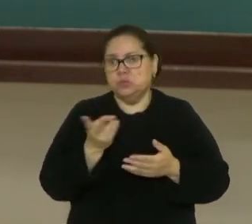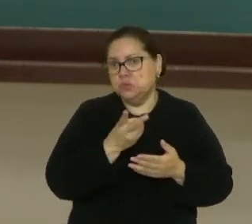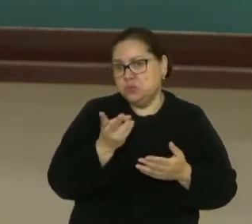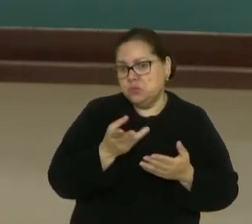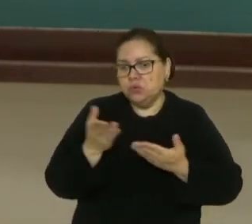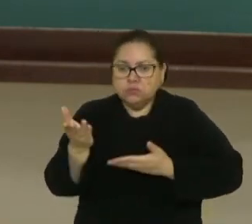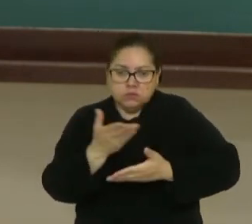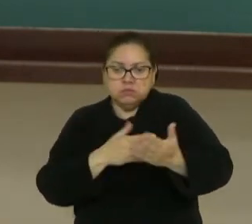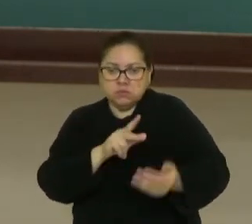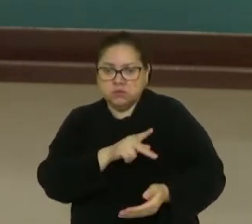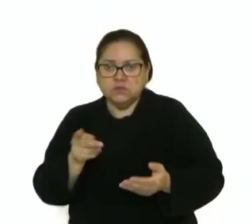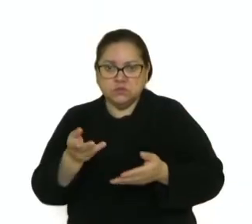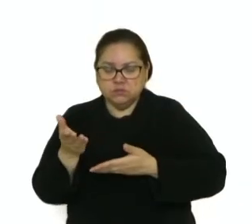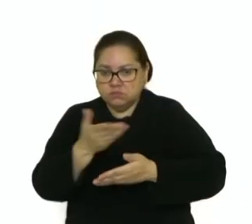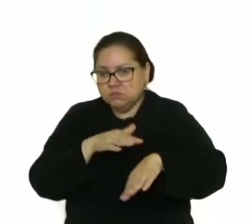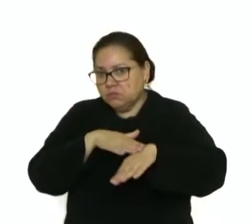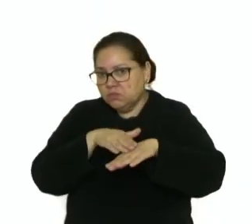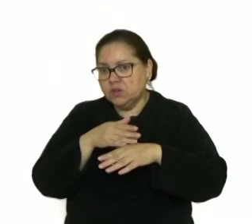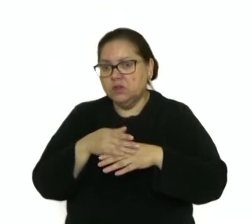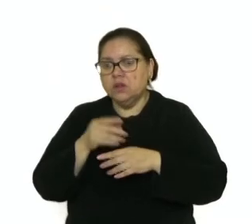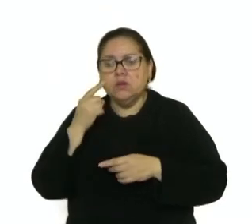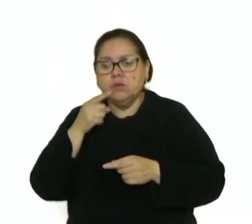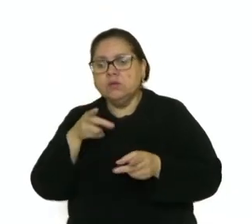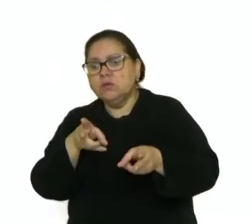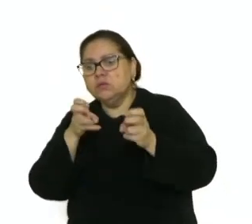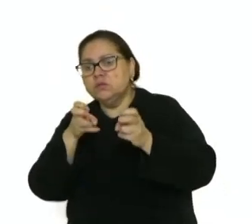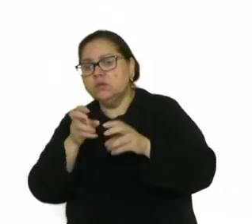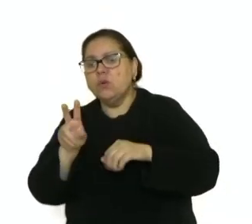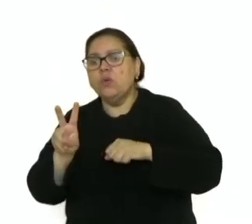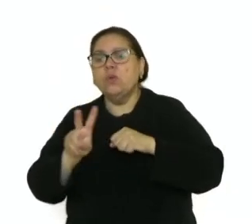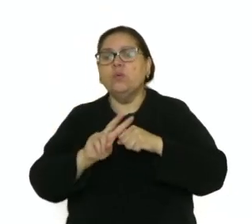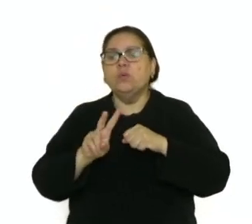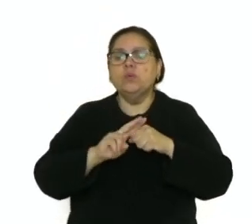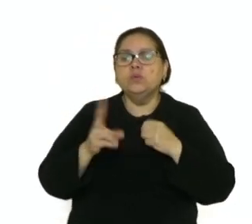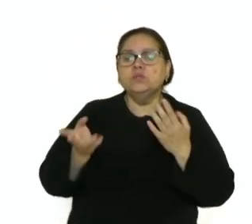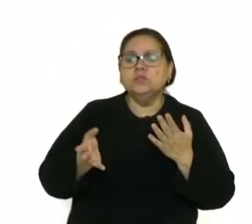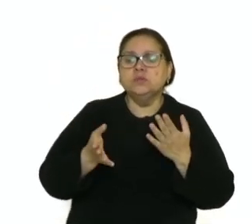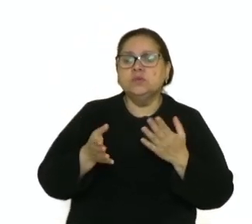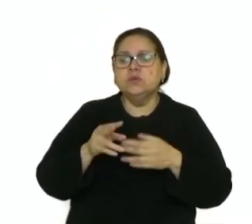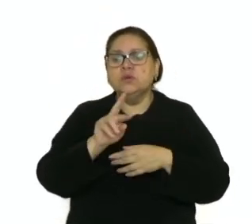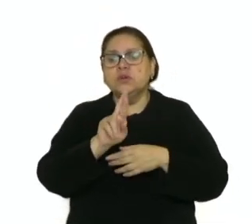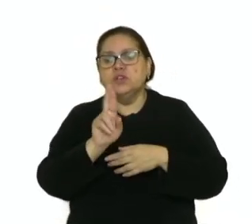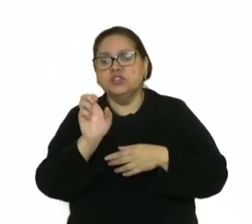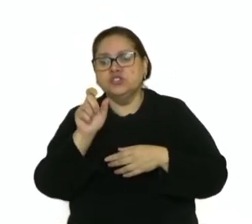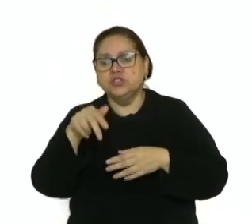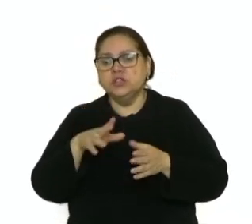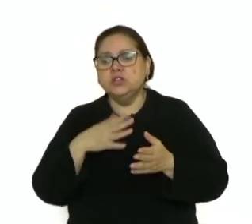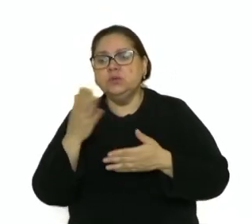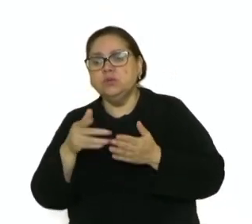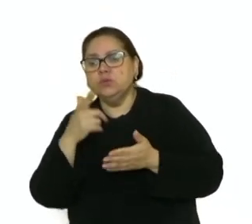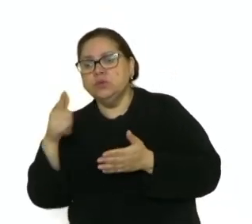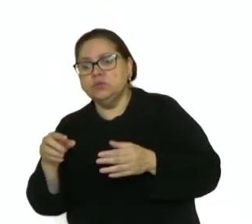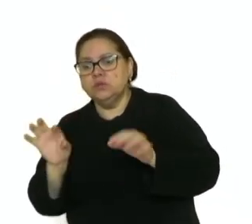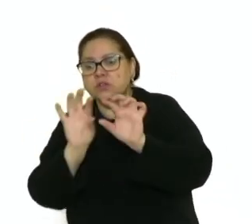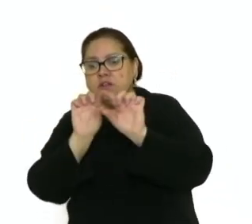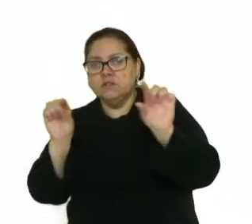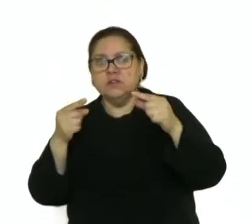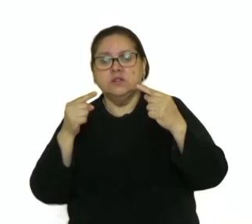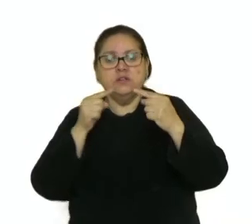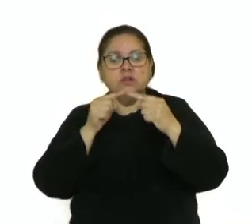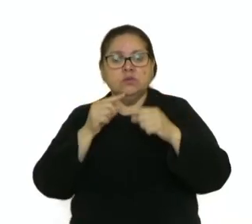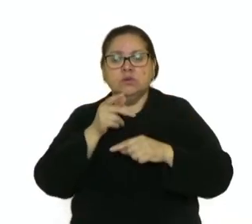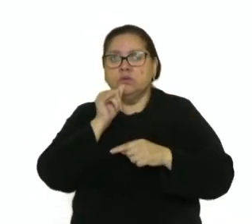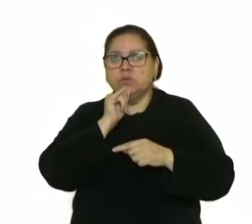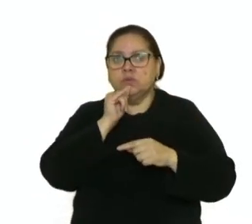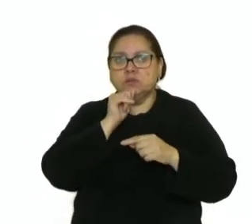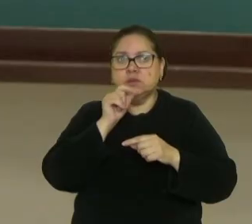negociem aí com os professores e identifiquem o termo regente e o termo regido da frase de acordo com o exemplo